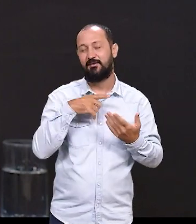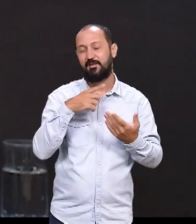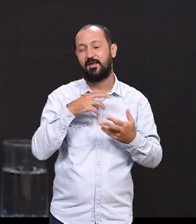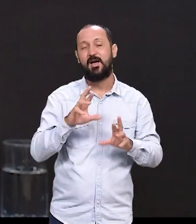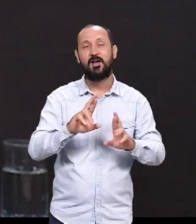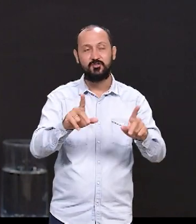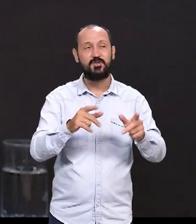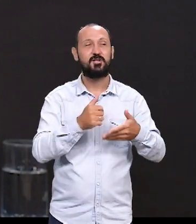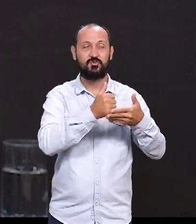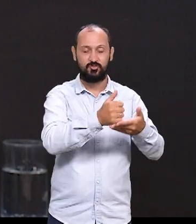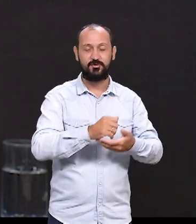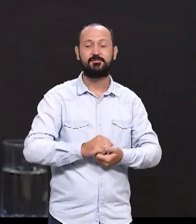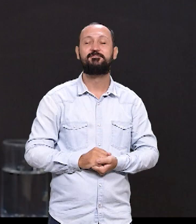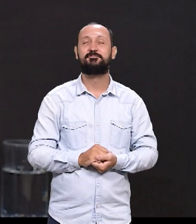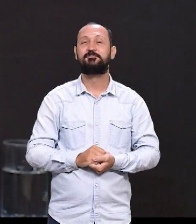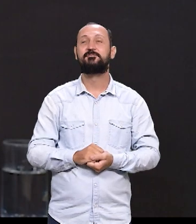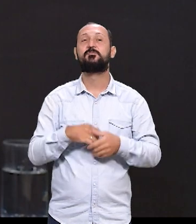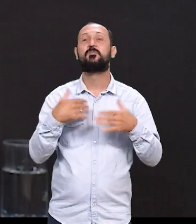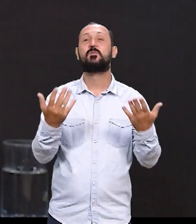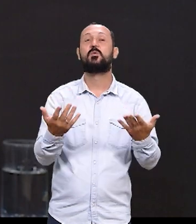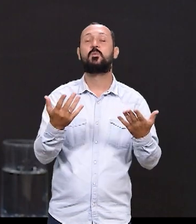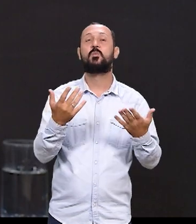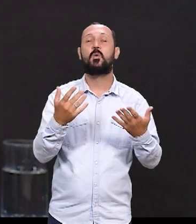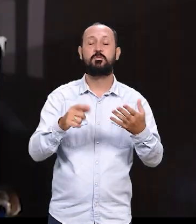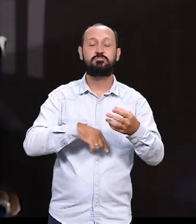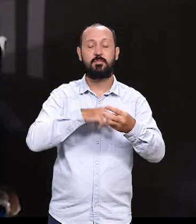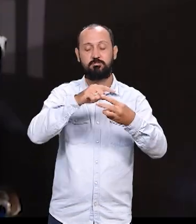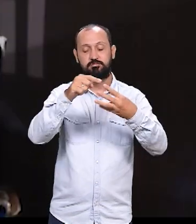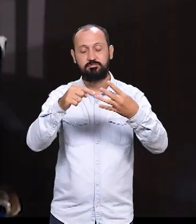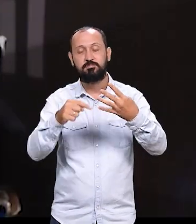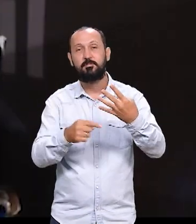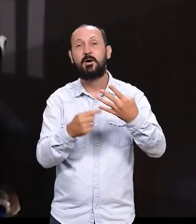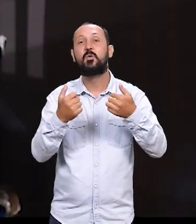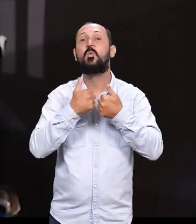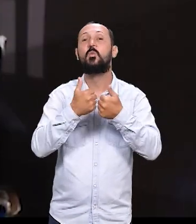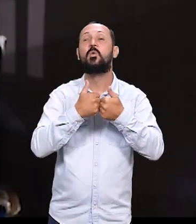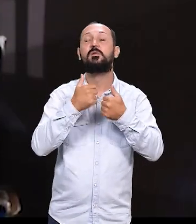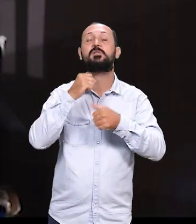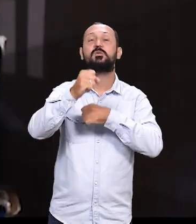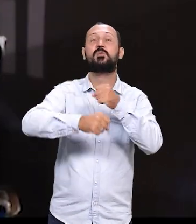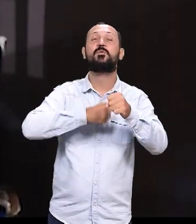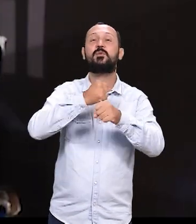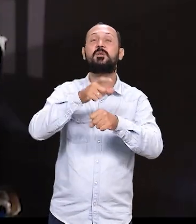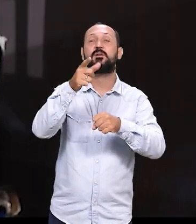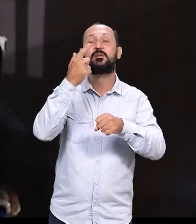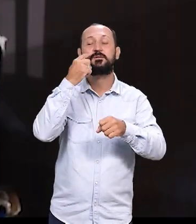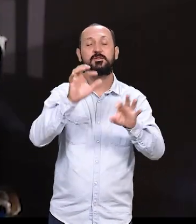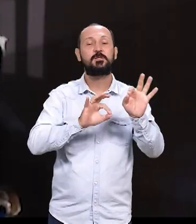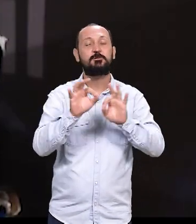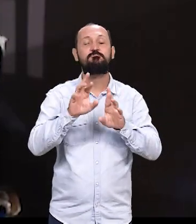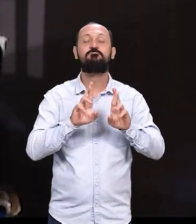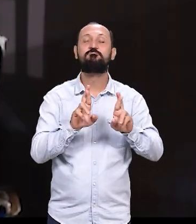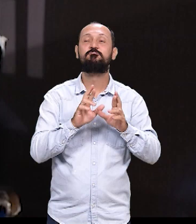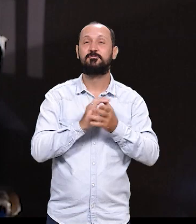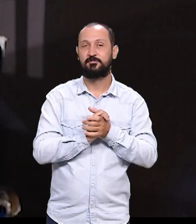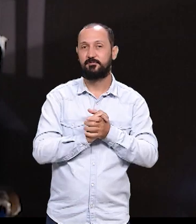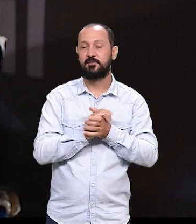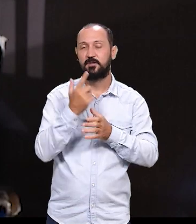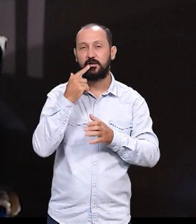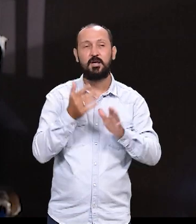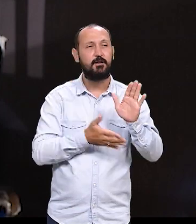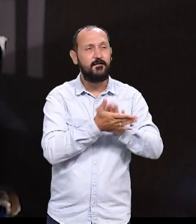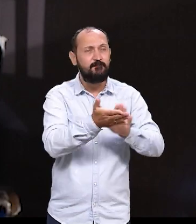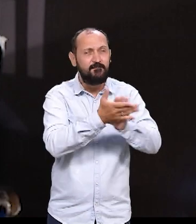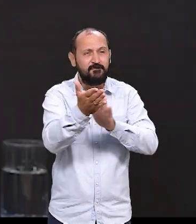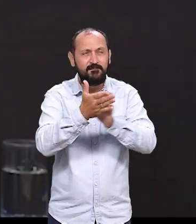precisam porque eu sei que isso faz toda a diferença para muita gente e Doutor Quais os próximos passos para o ônibus o ano que vem o que que vocês